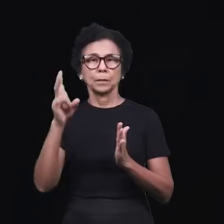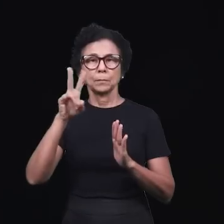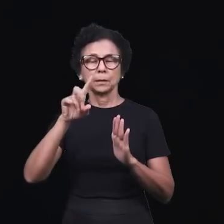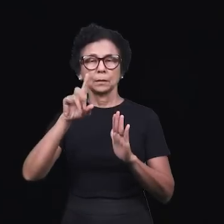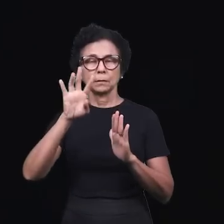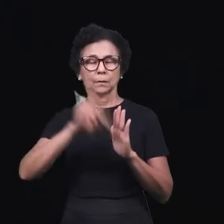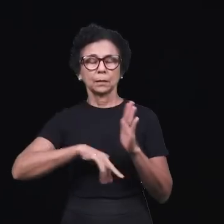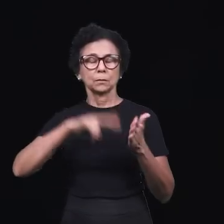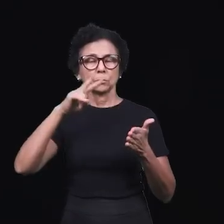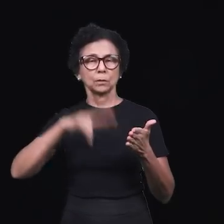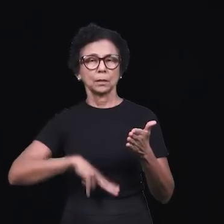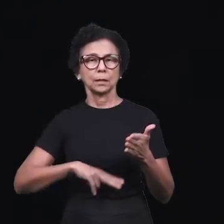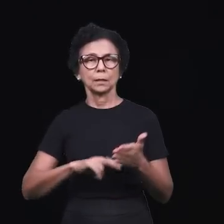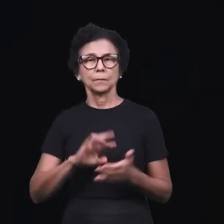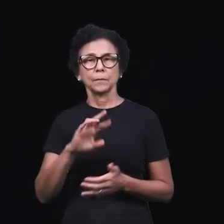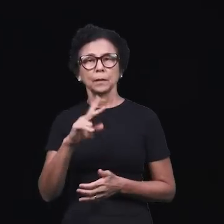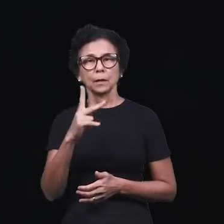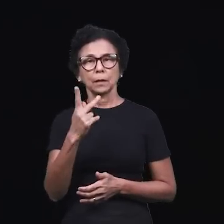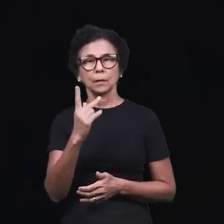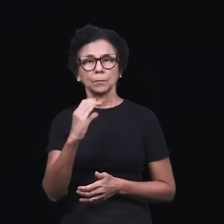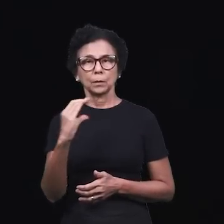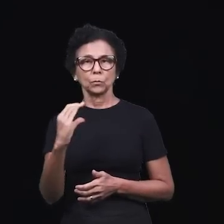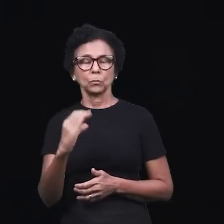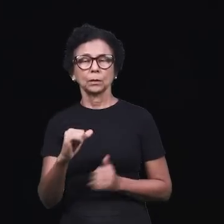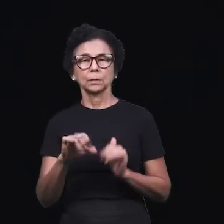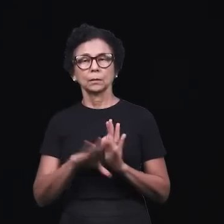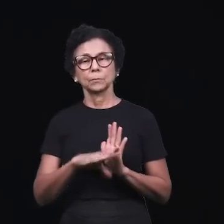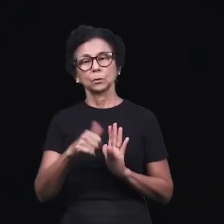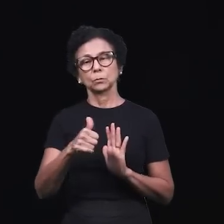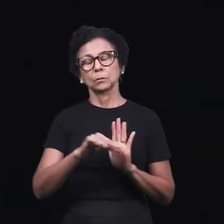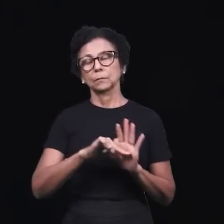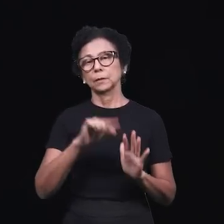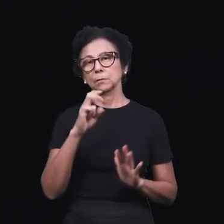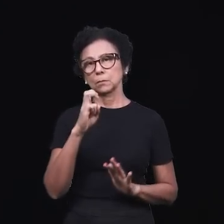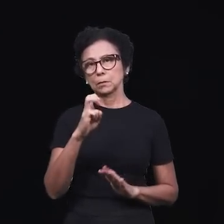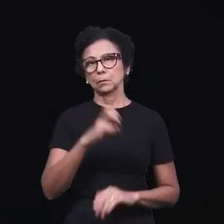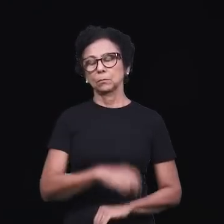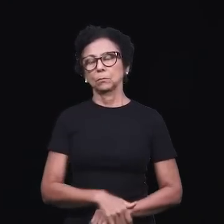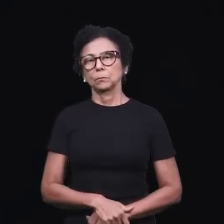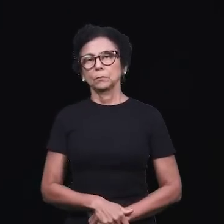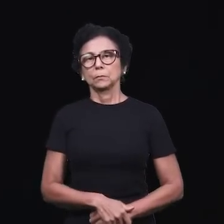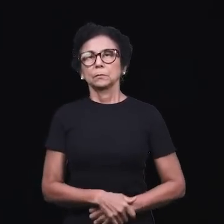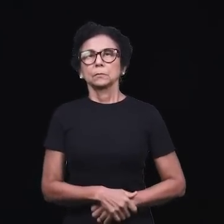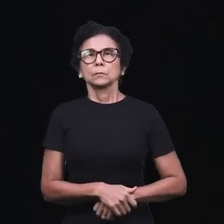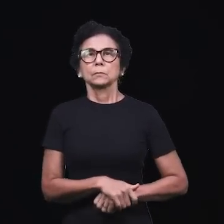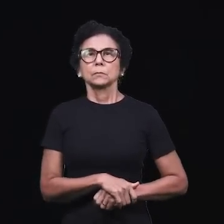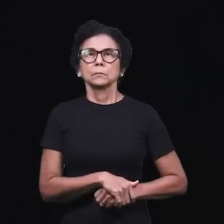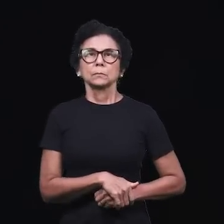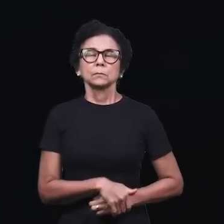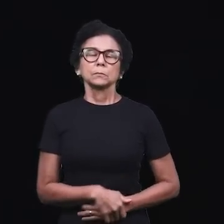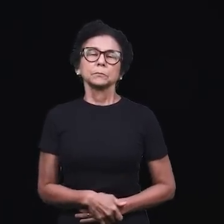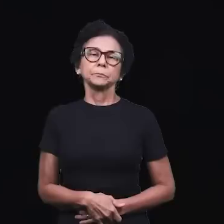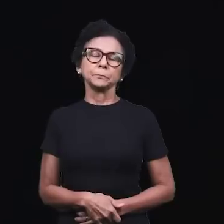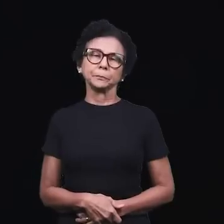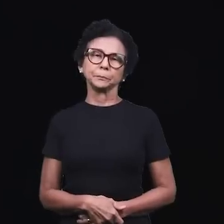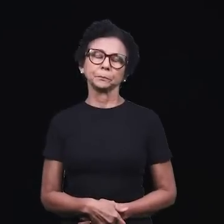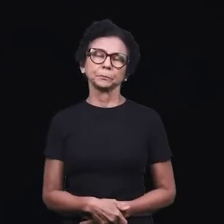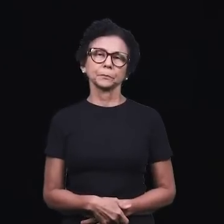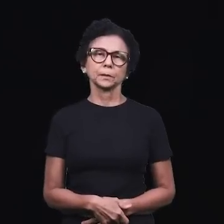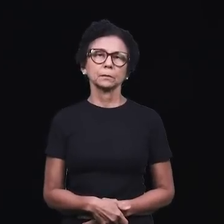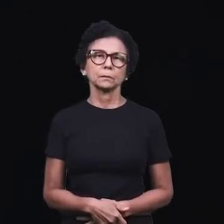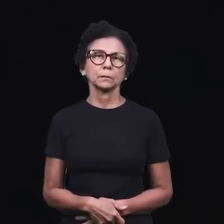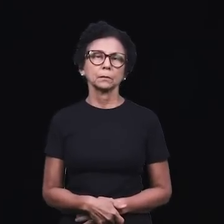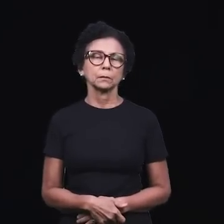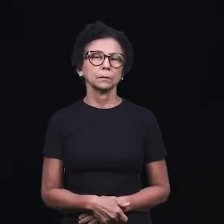em Abacuque, no capítulo 1, o verso 5, e nós vamos ler apenas a segunda parte desse